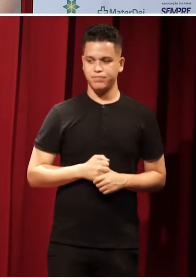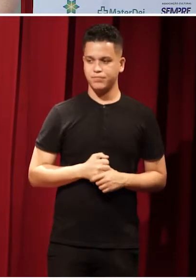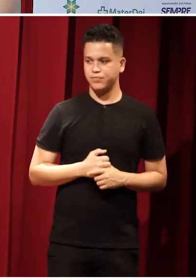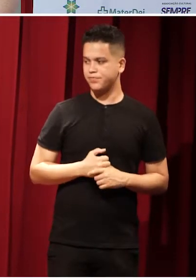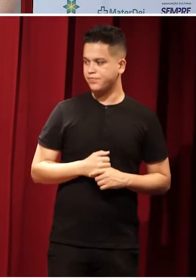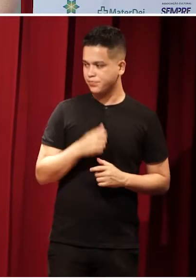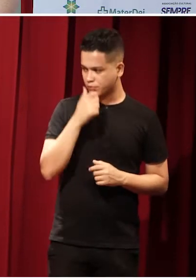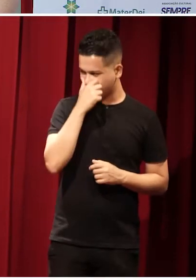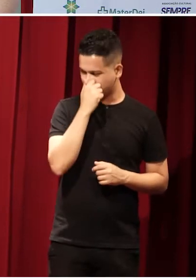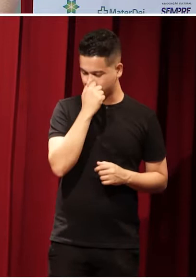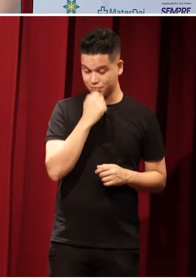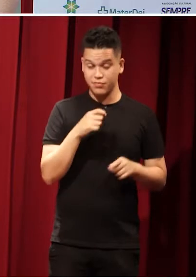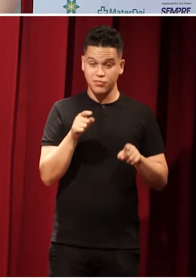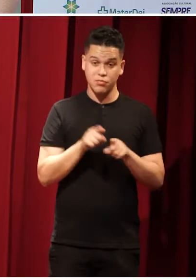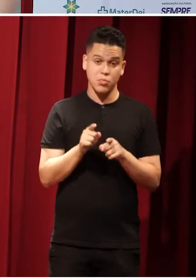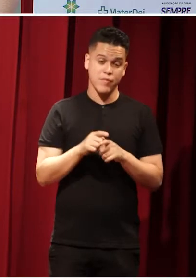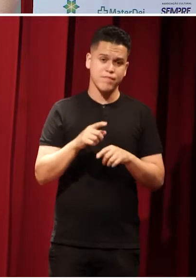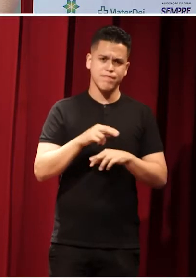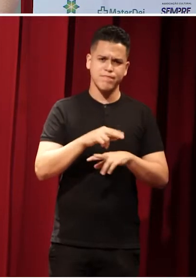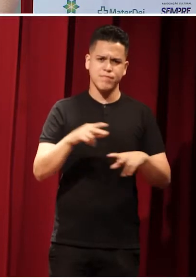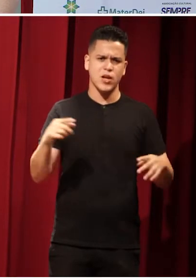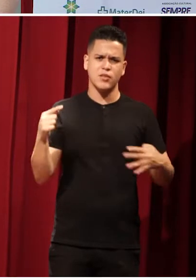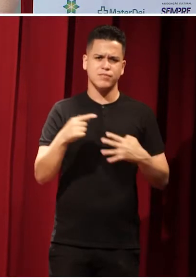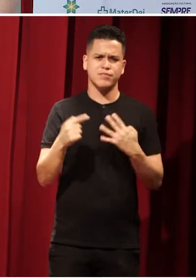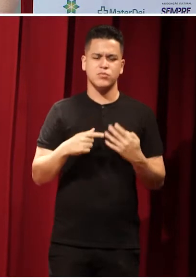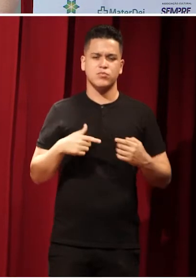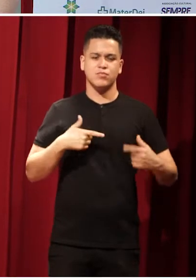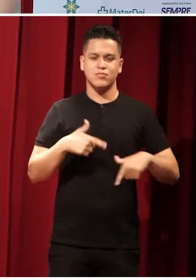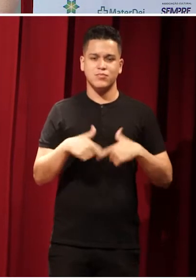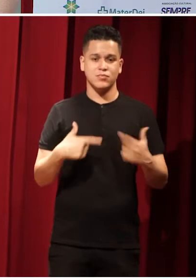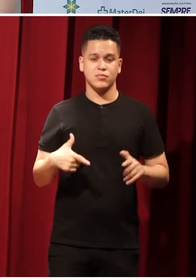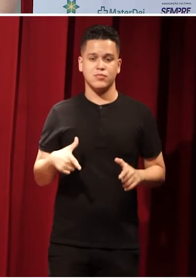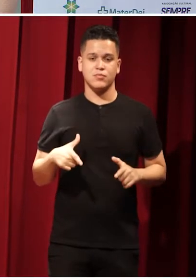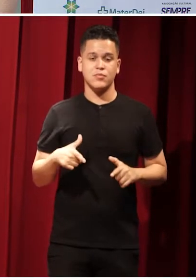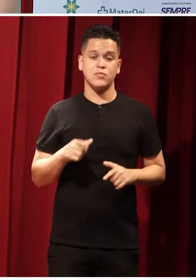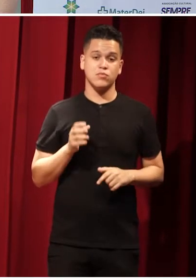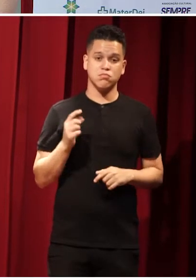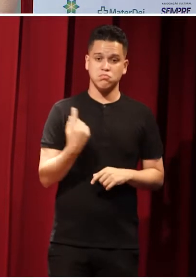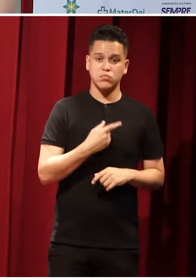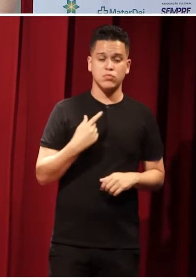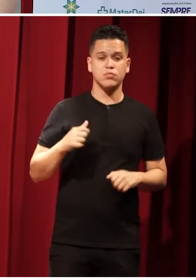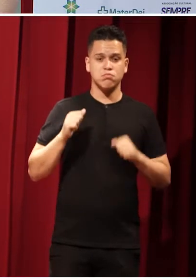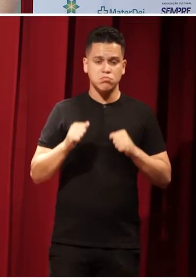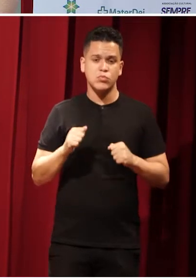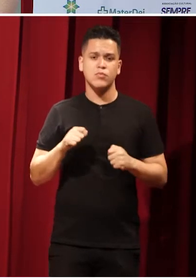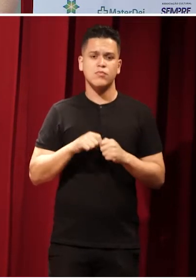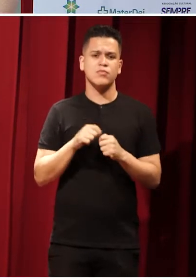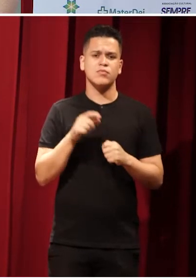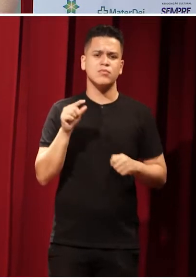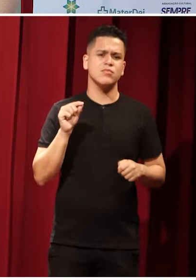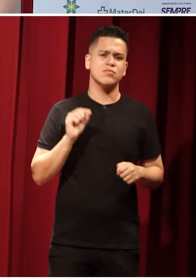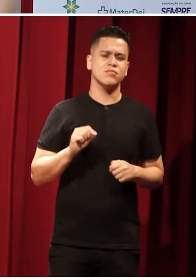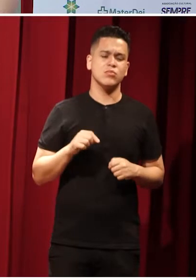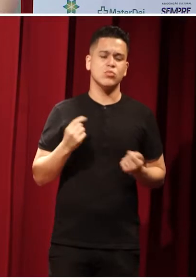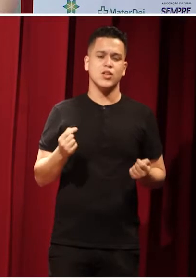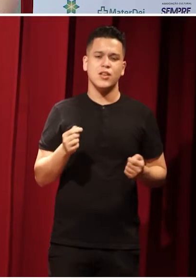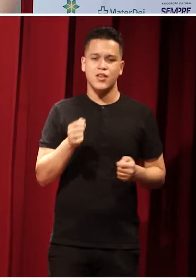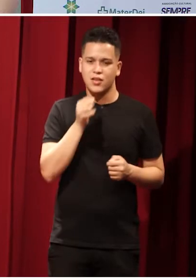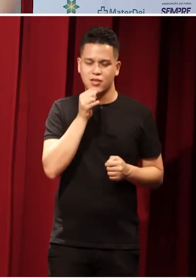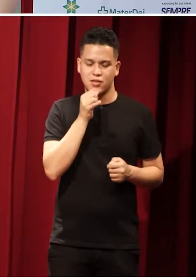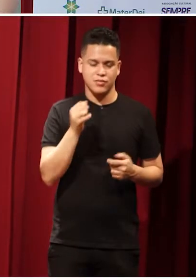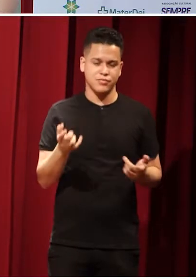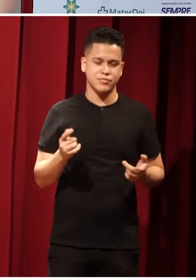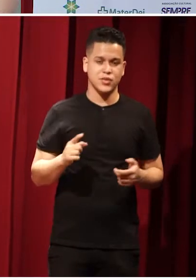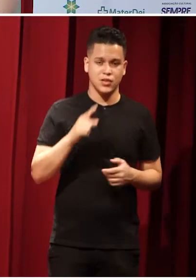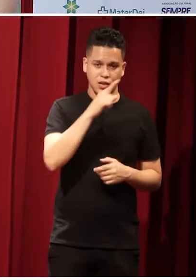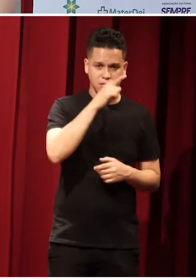Além disso, uma série de serviços ecossistêmicos indispensáveis para a vida social dependem